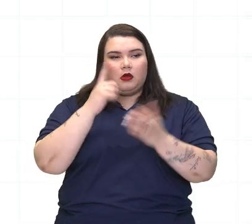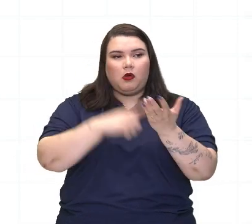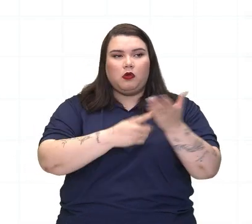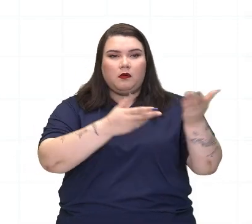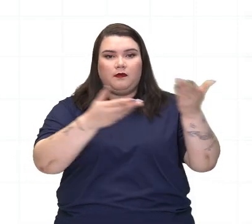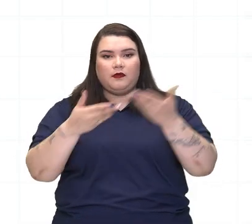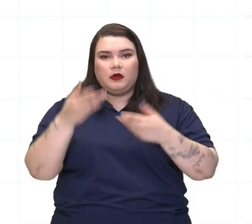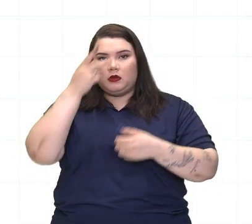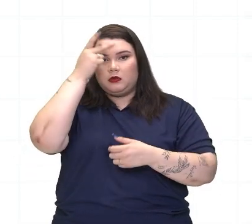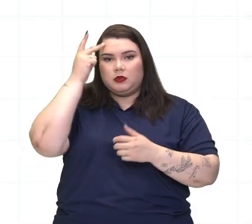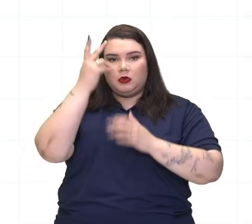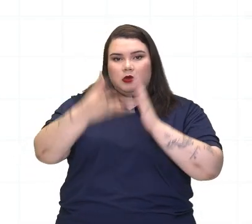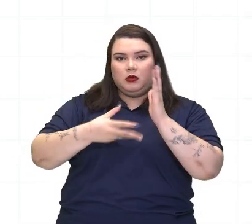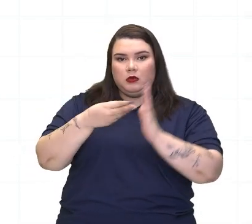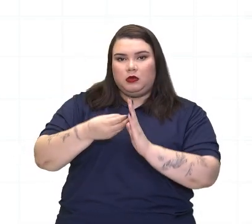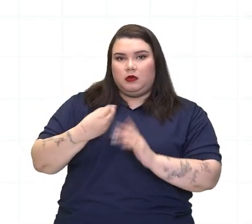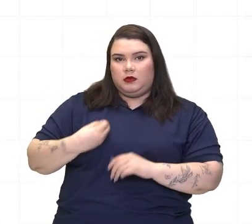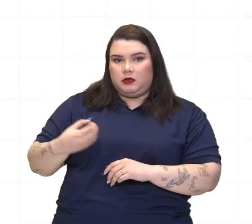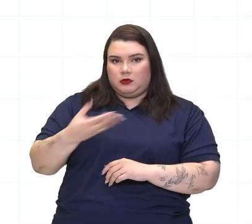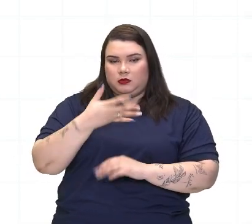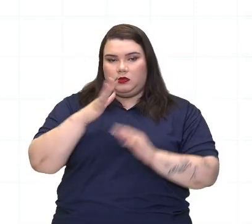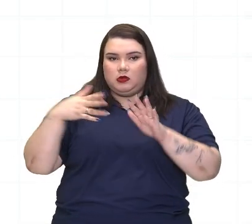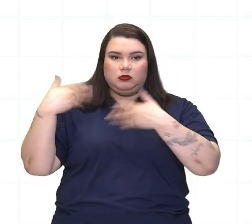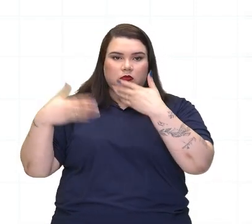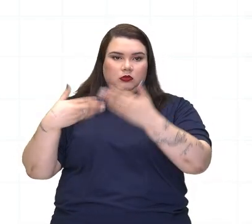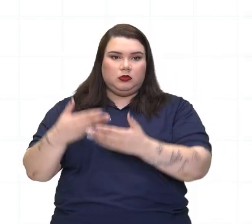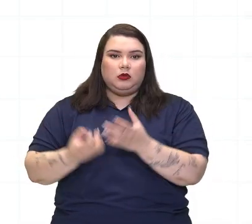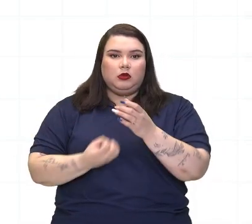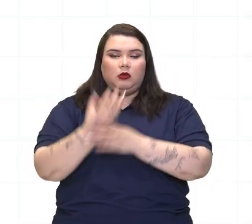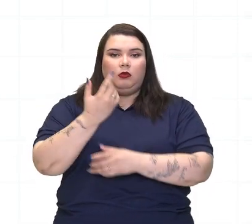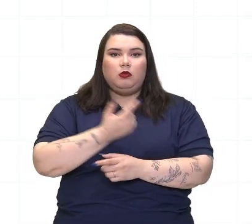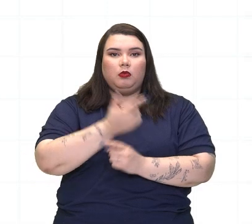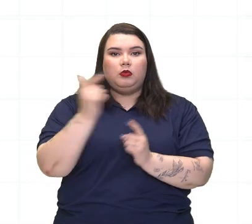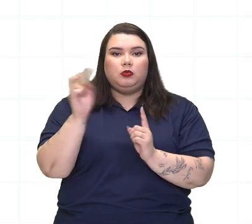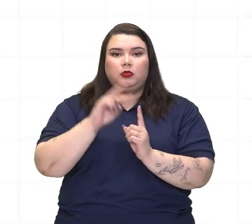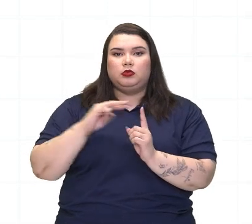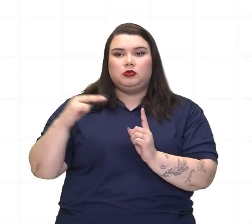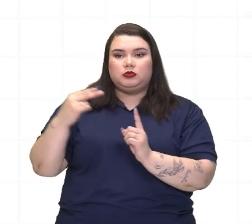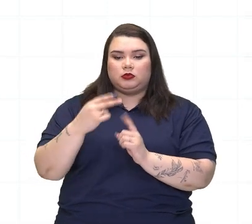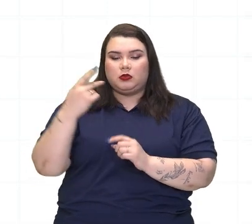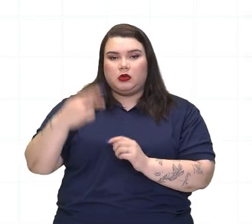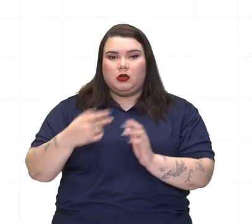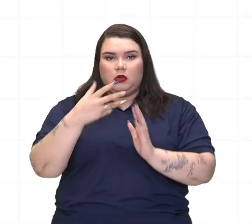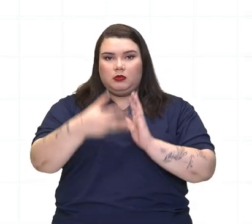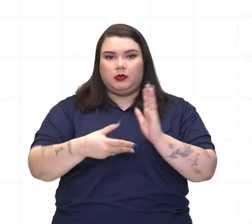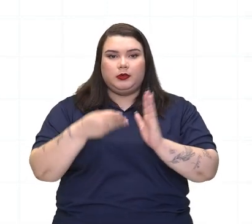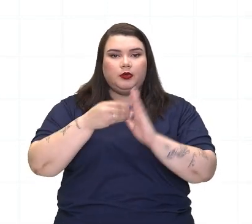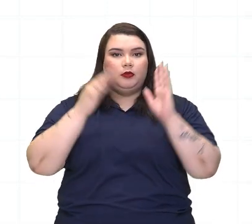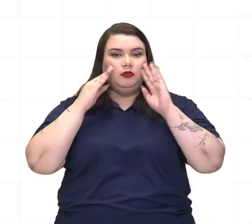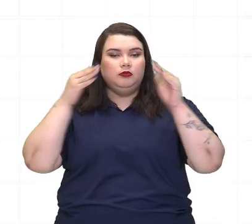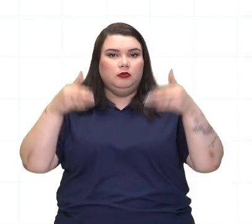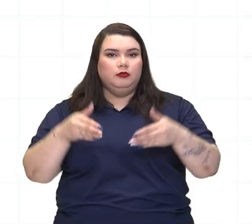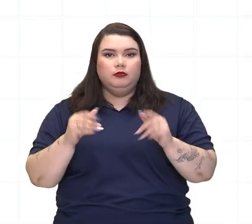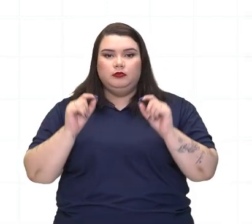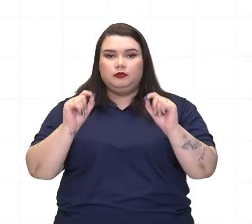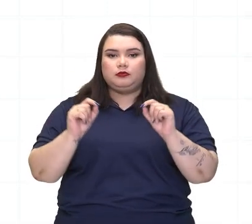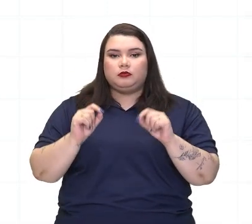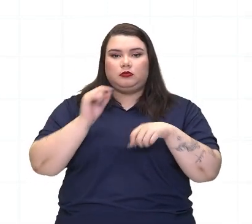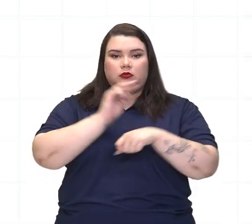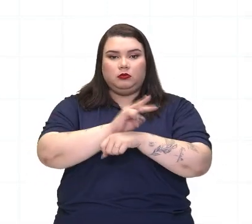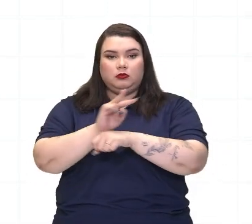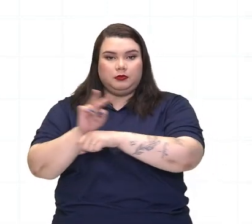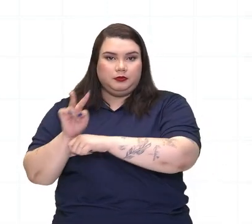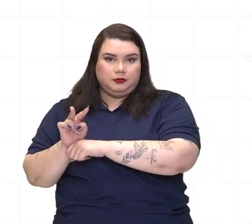vida. Agora, ao longo do tempo, nós temos uma outra visão da Amazônia, aqui voltada para a